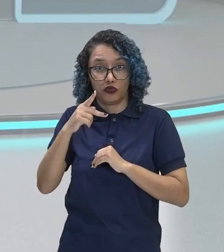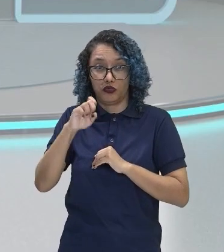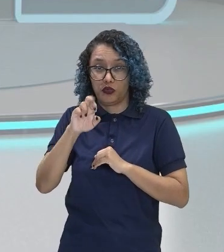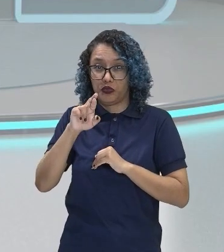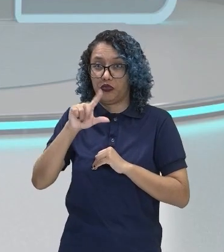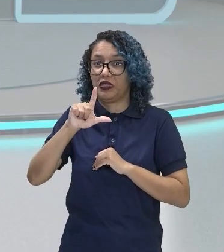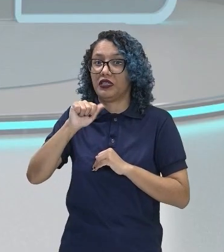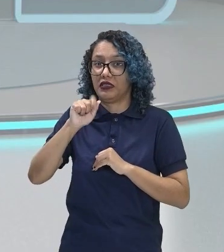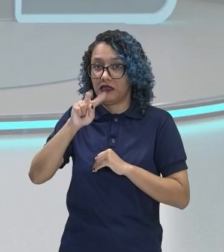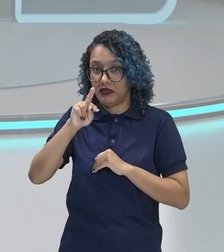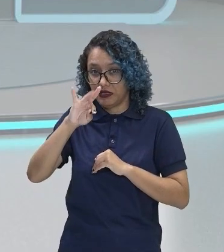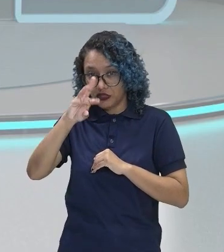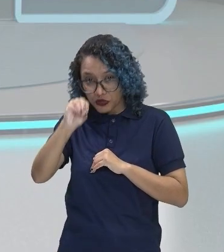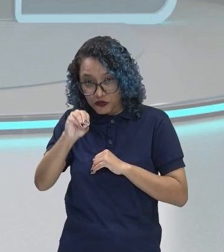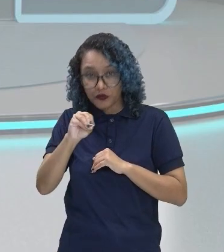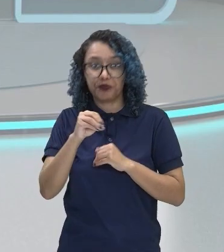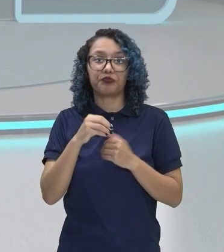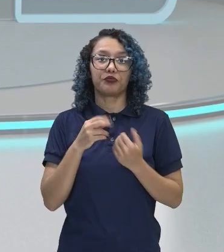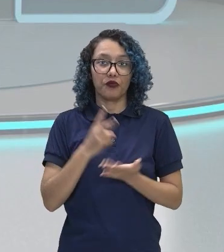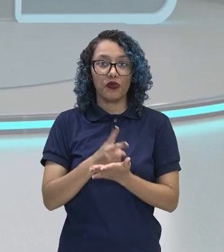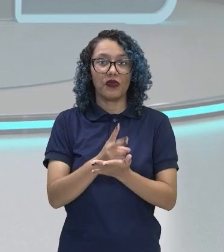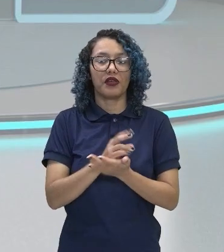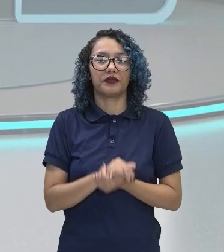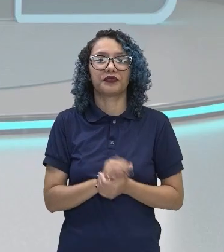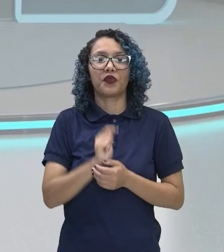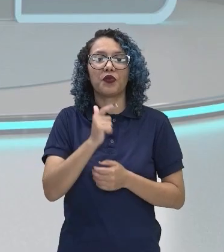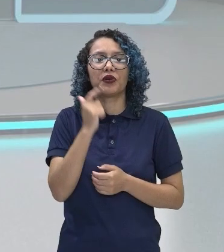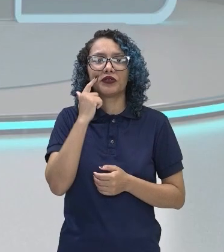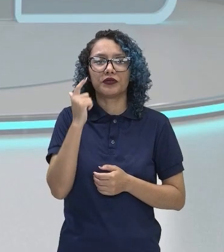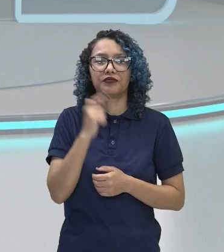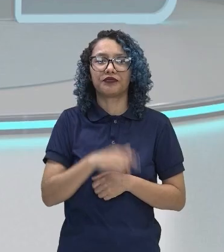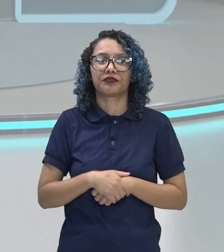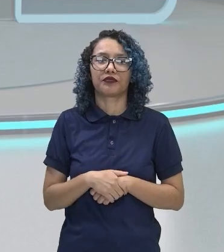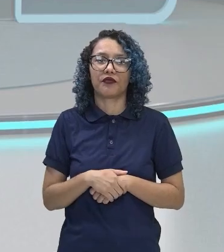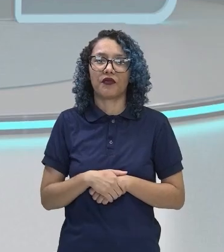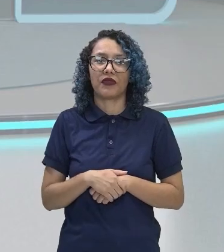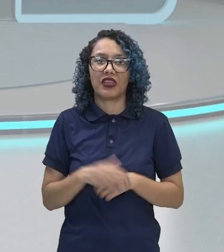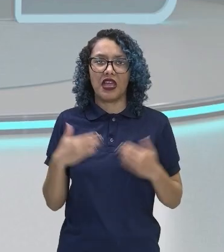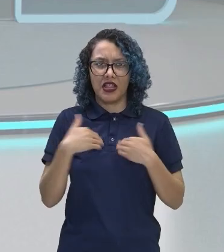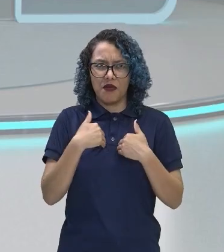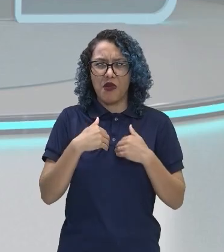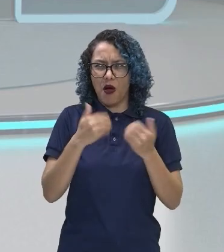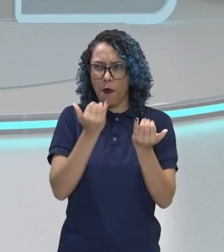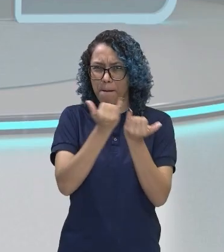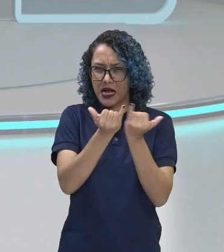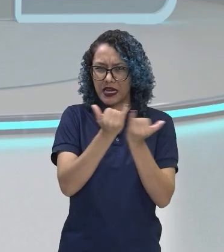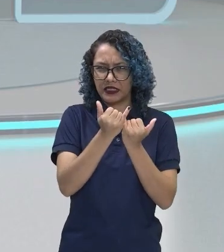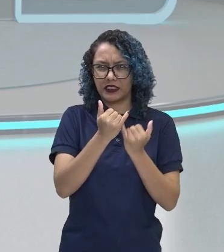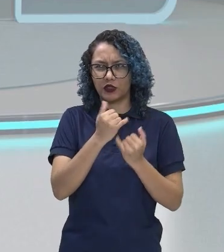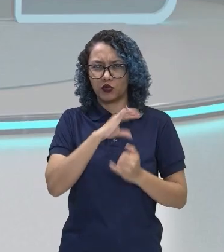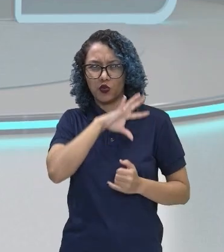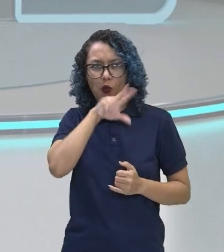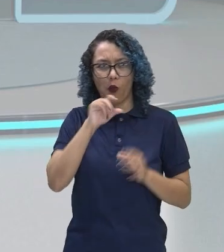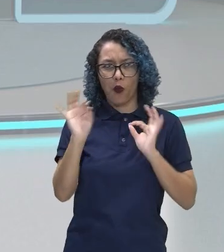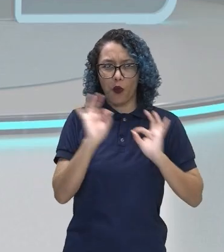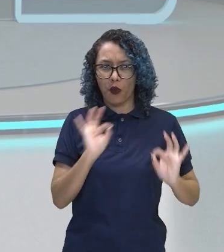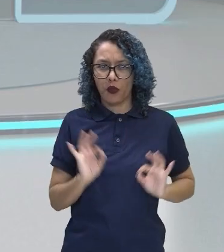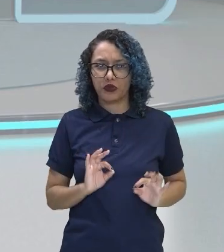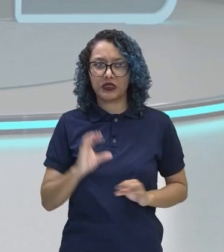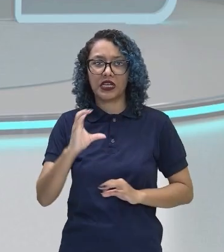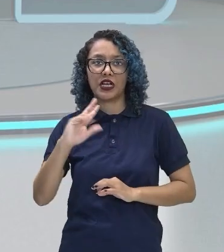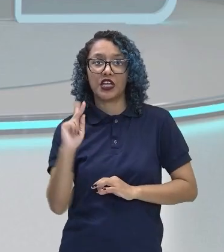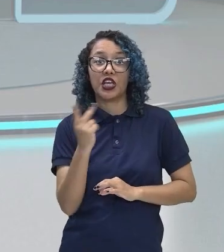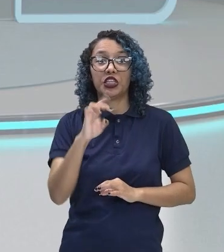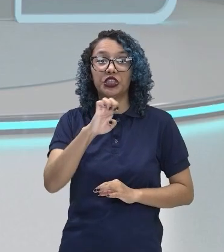agora. The cheetah, que é esse animalzinho ali, parecido com a nossa onça. Cheetah is the fastest land